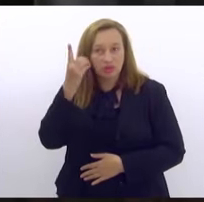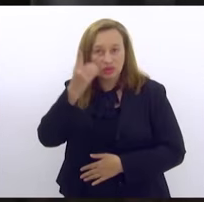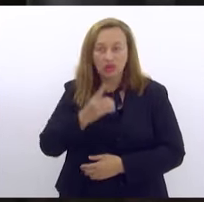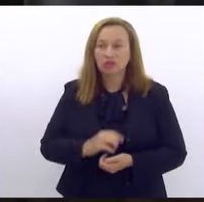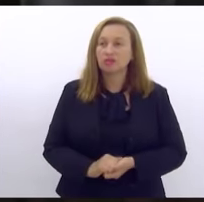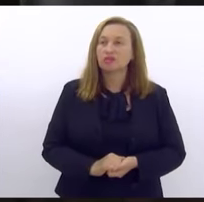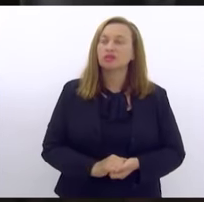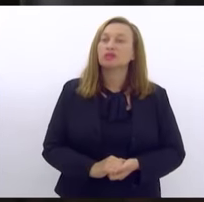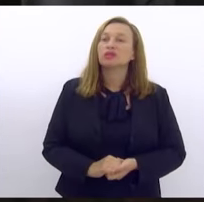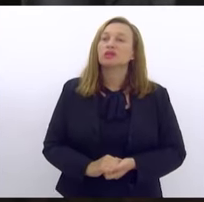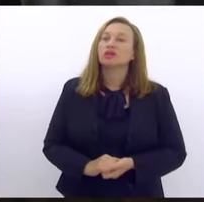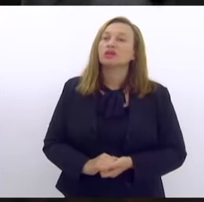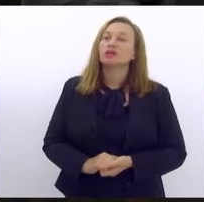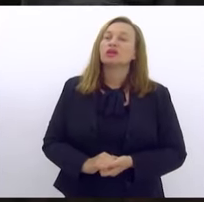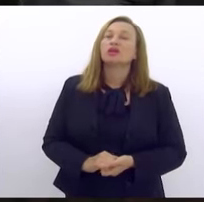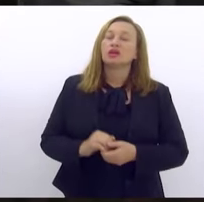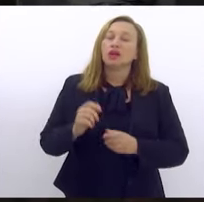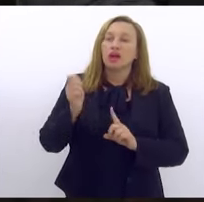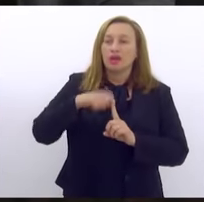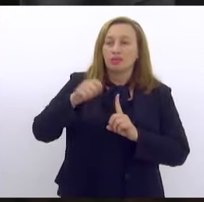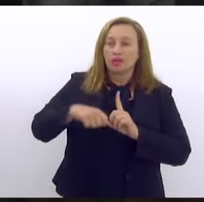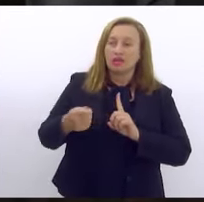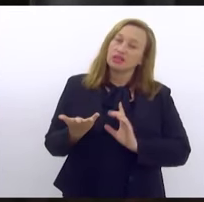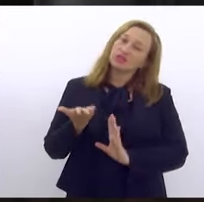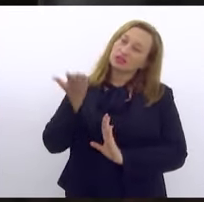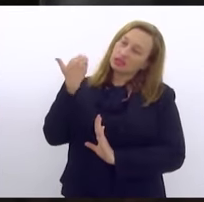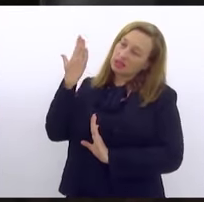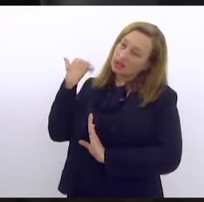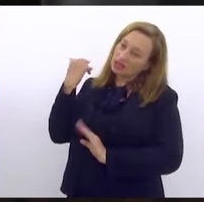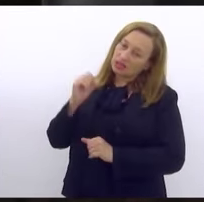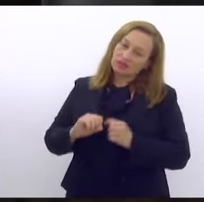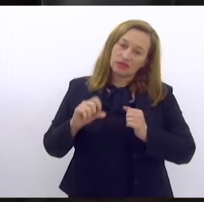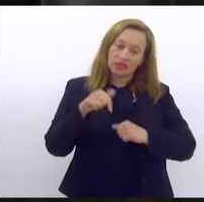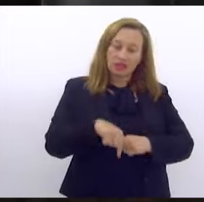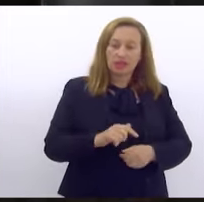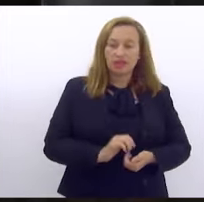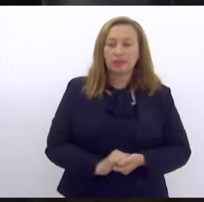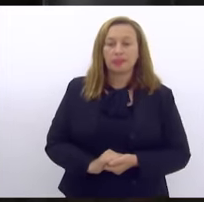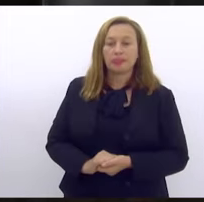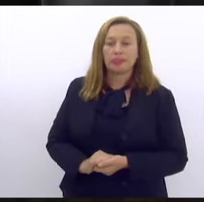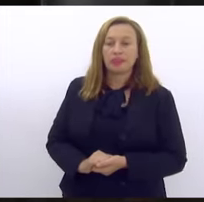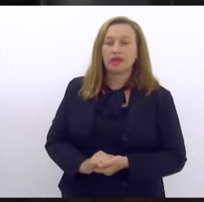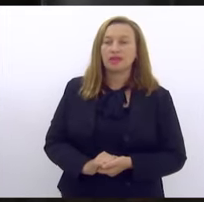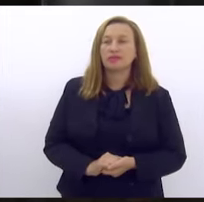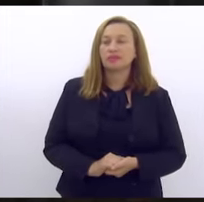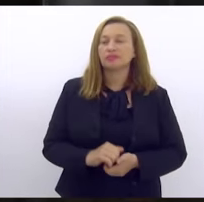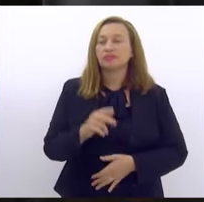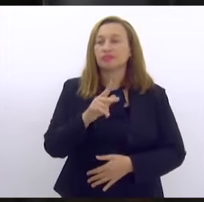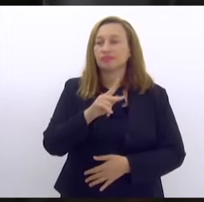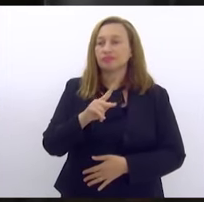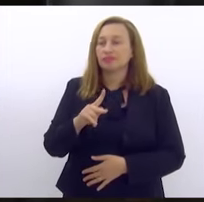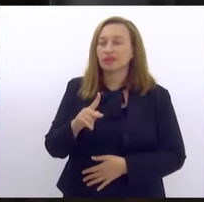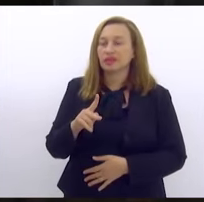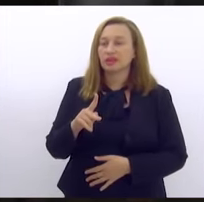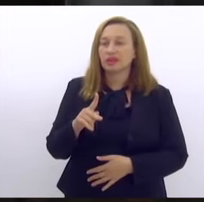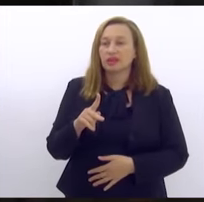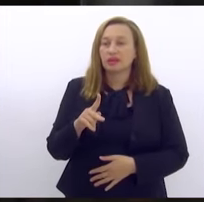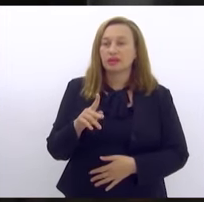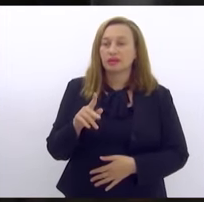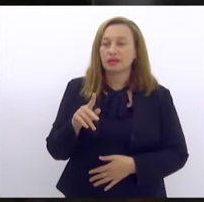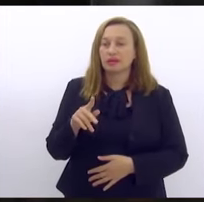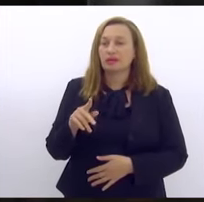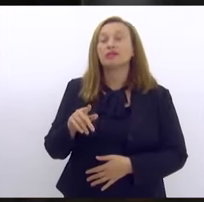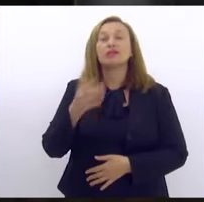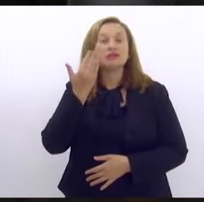isso no Consul há meses atrás, André, na FGV, que foi realizado aqui na presença do Bernard Api, justamente